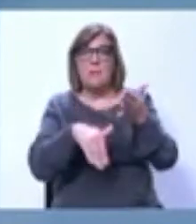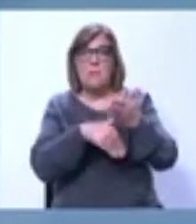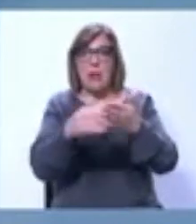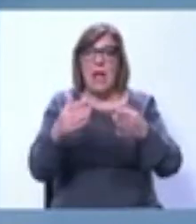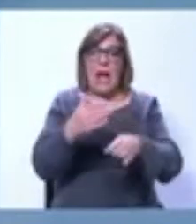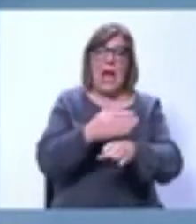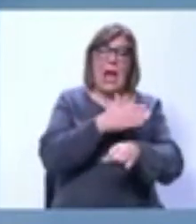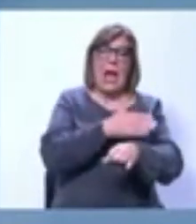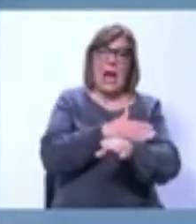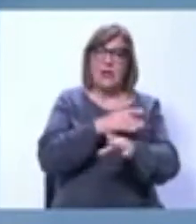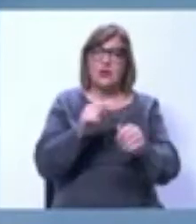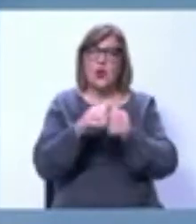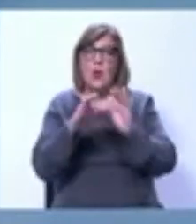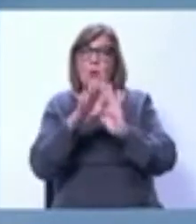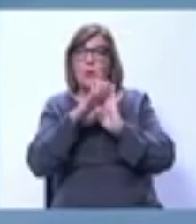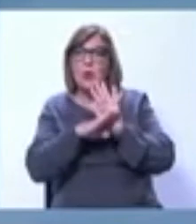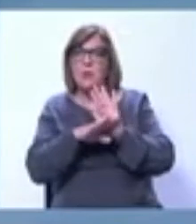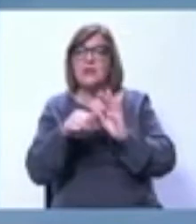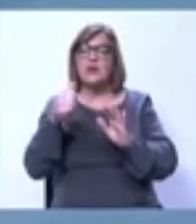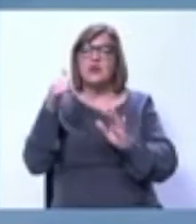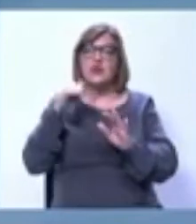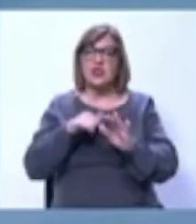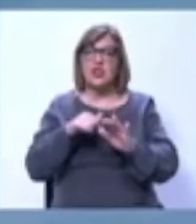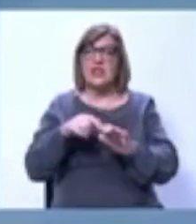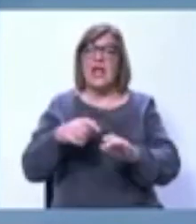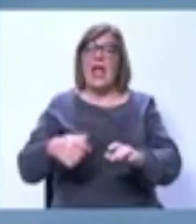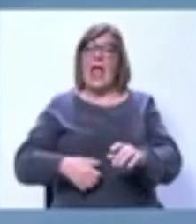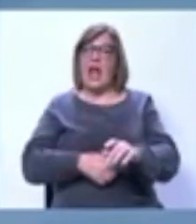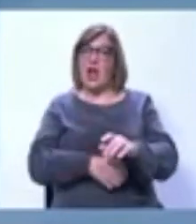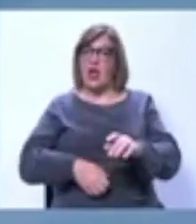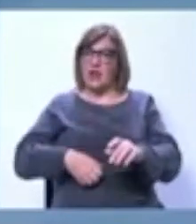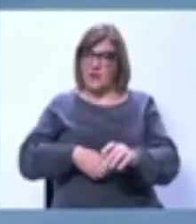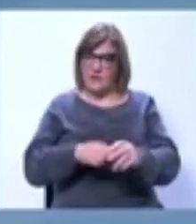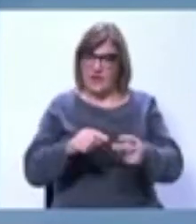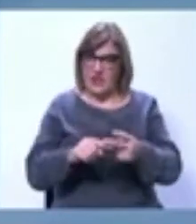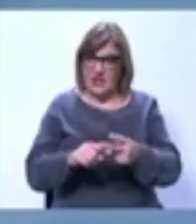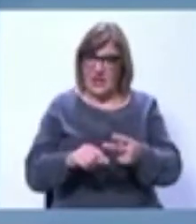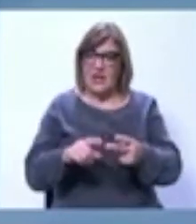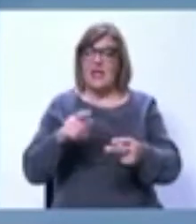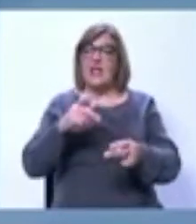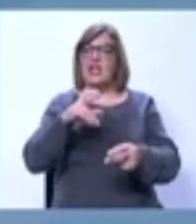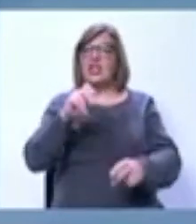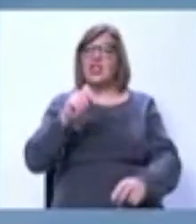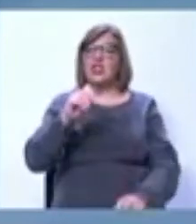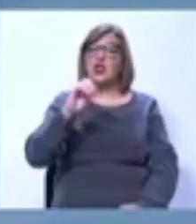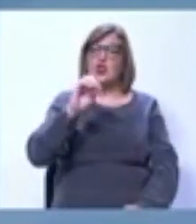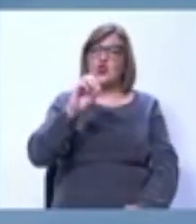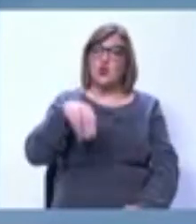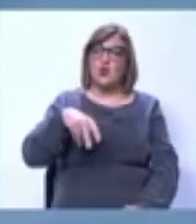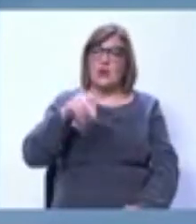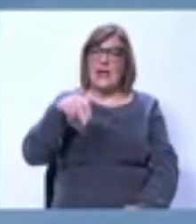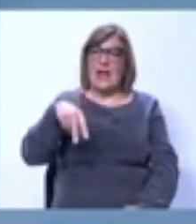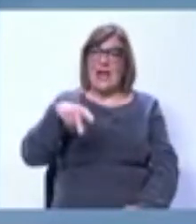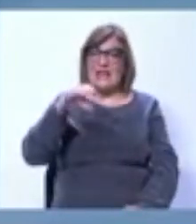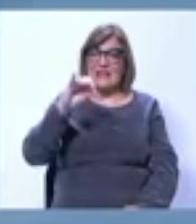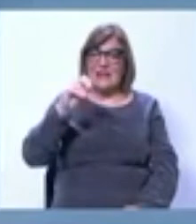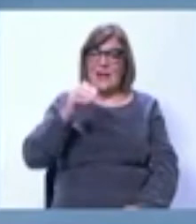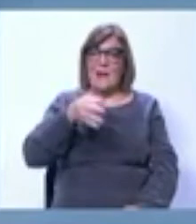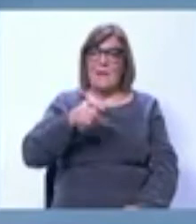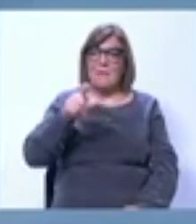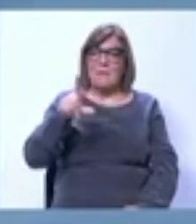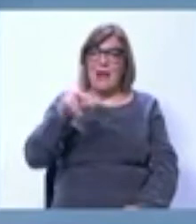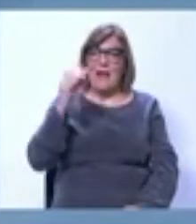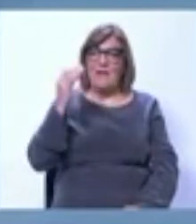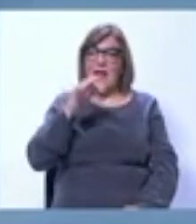planificação e essa programação cirúrgica com um ecografia ginecológica com uma ressonância pélvica que nos dá